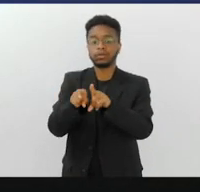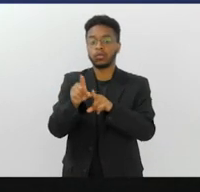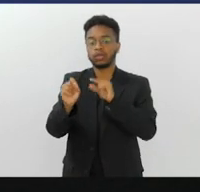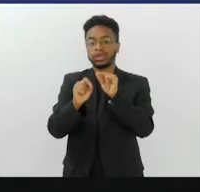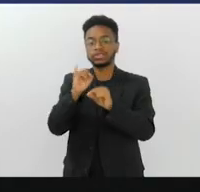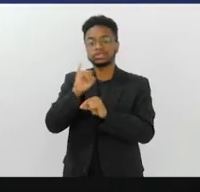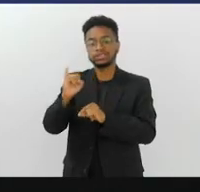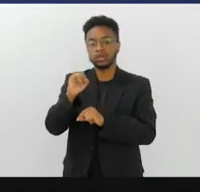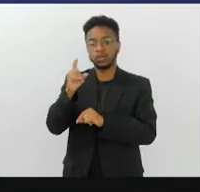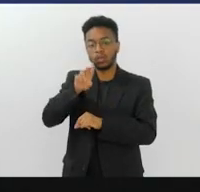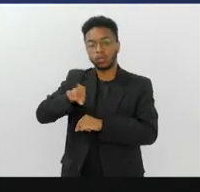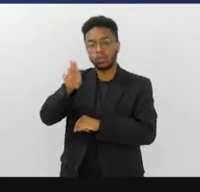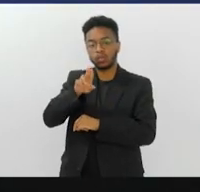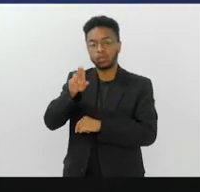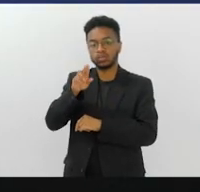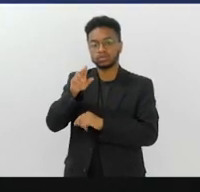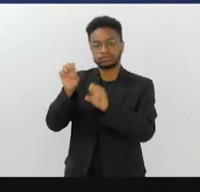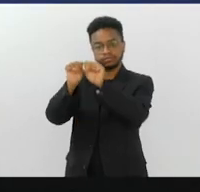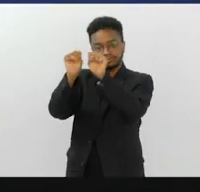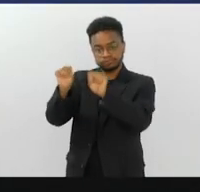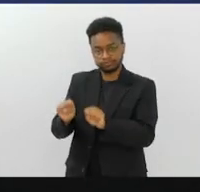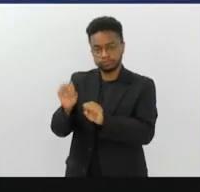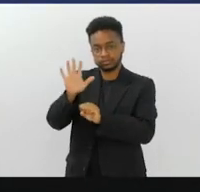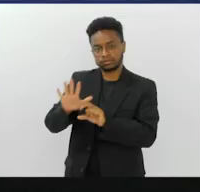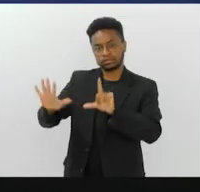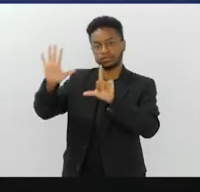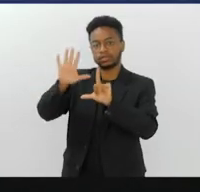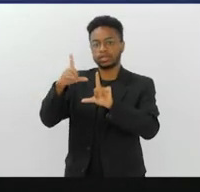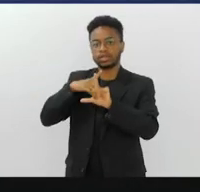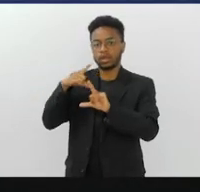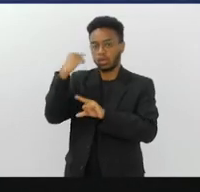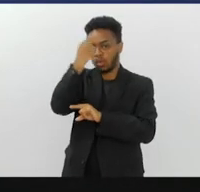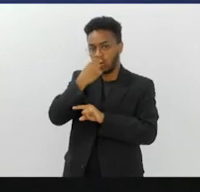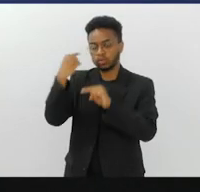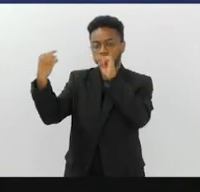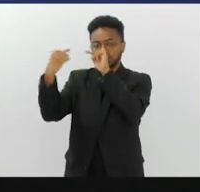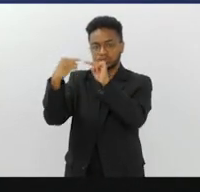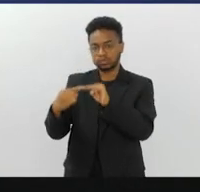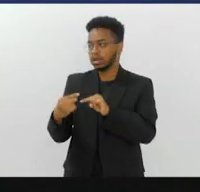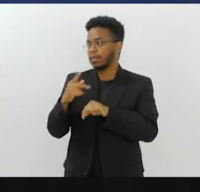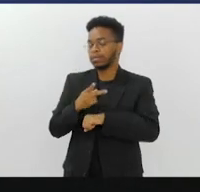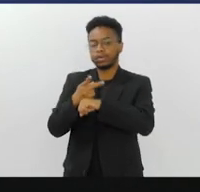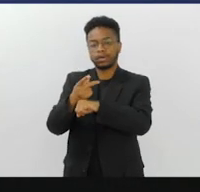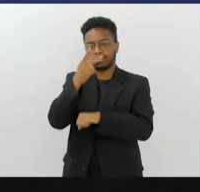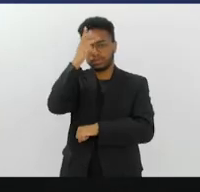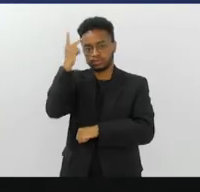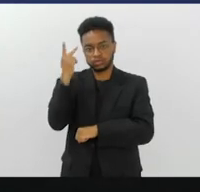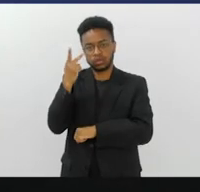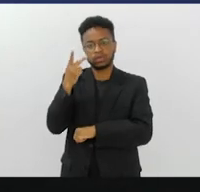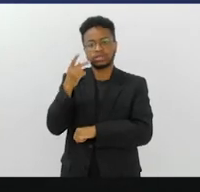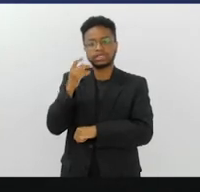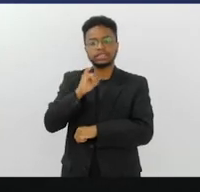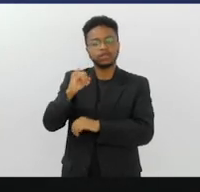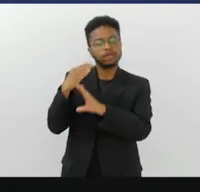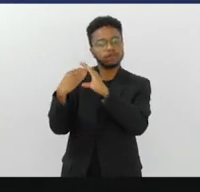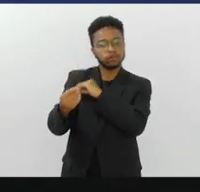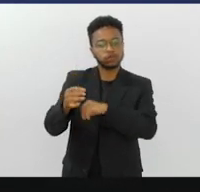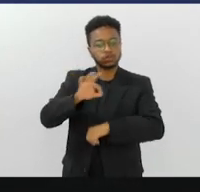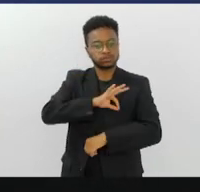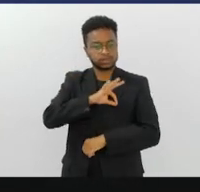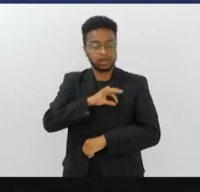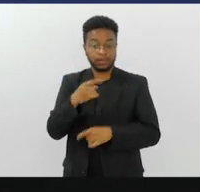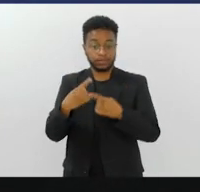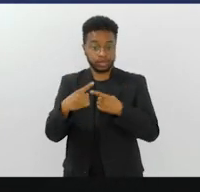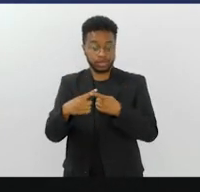o reconhecimento facial para procura eh de pessoas com mandados de prisão por quê ao invés do policial ter que abordar